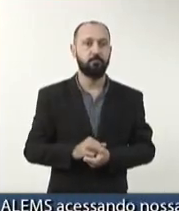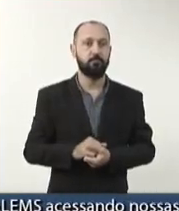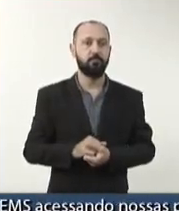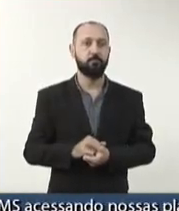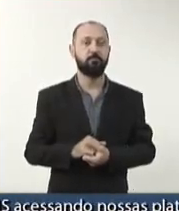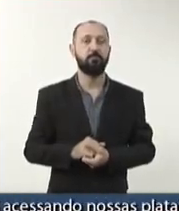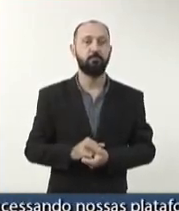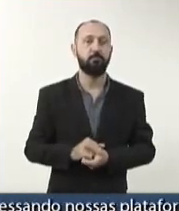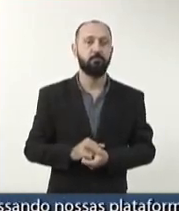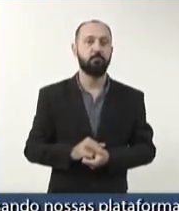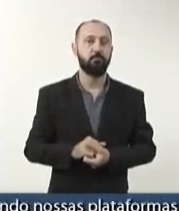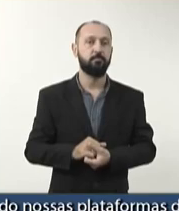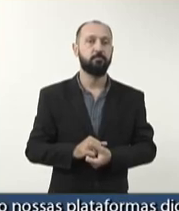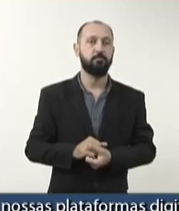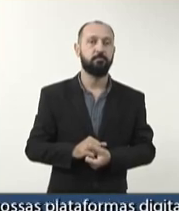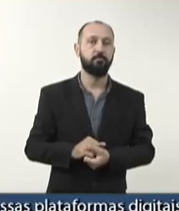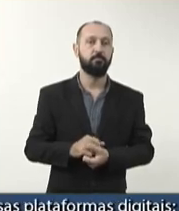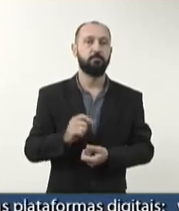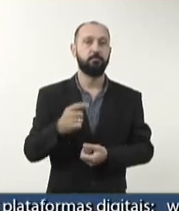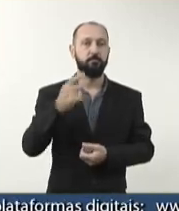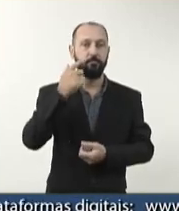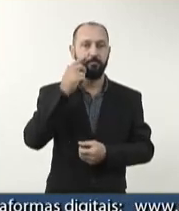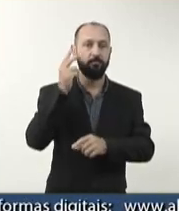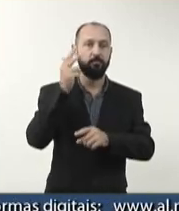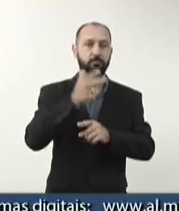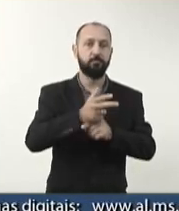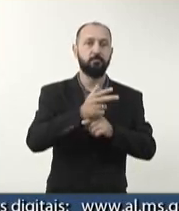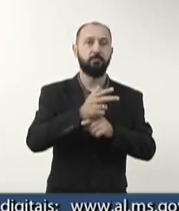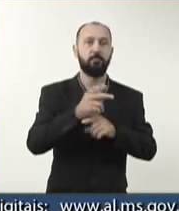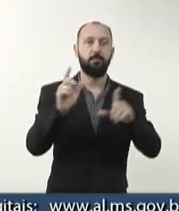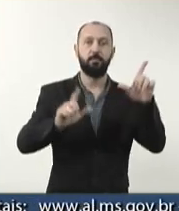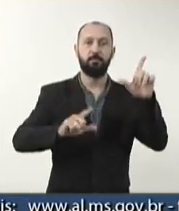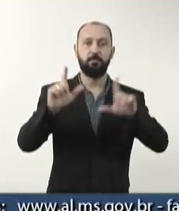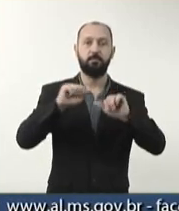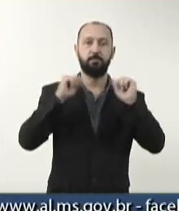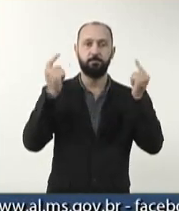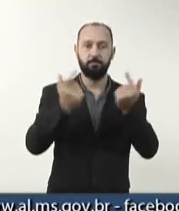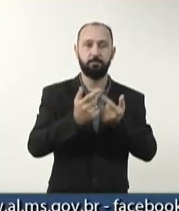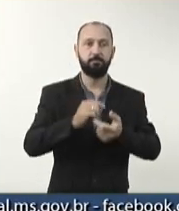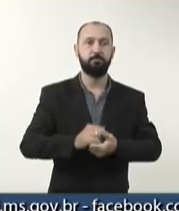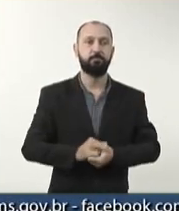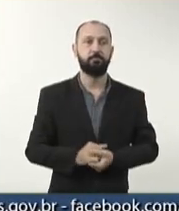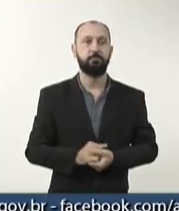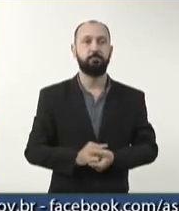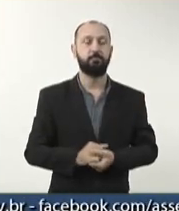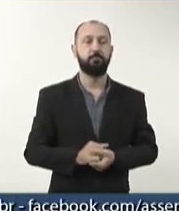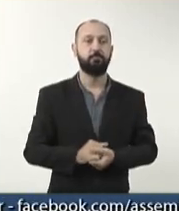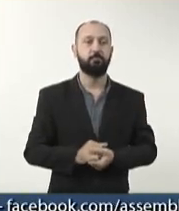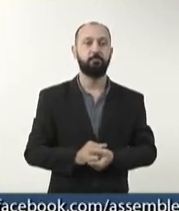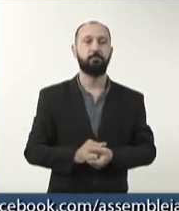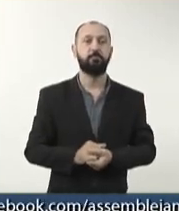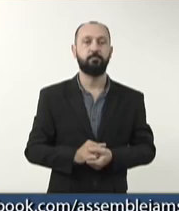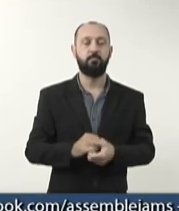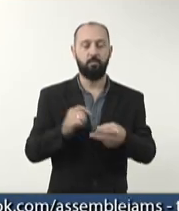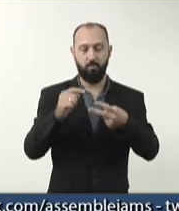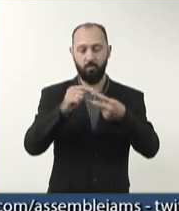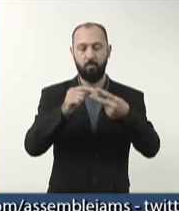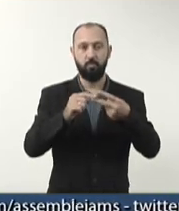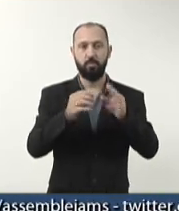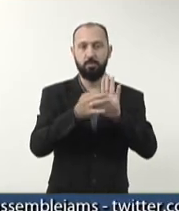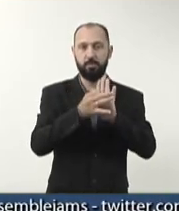todos que se fazem presente nesse plenário e quem nos assiste pela TV Assembleia. Tenho duas